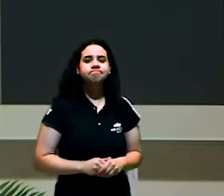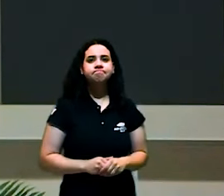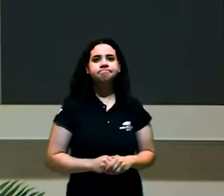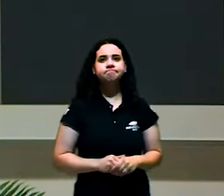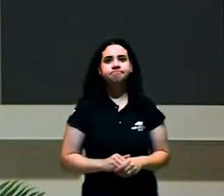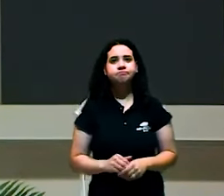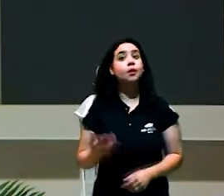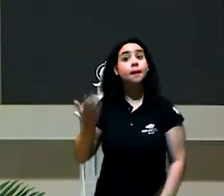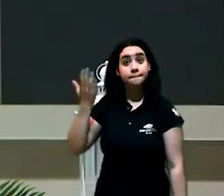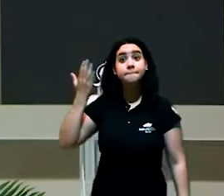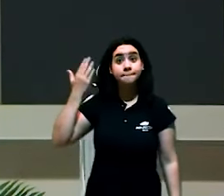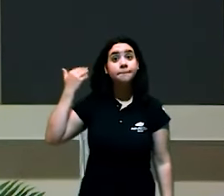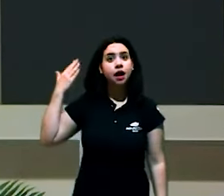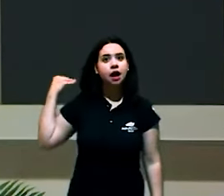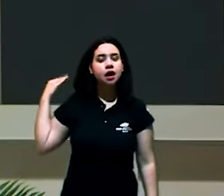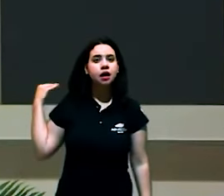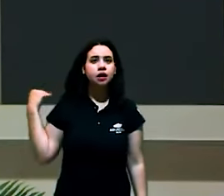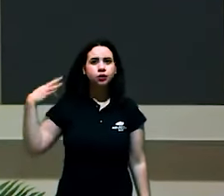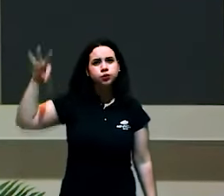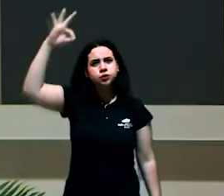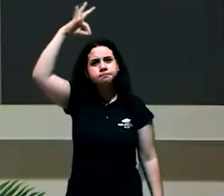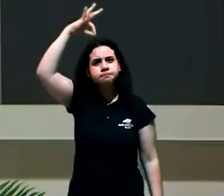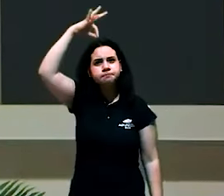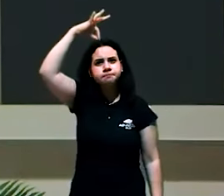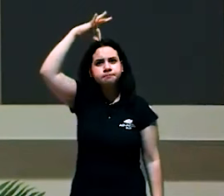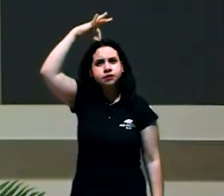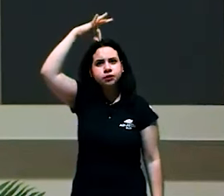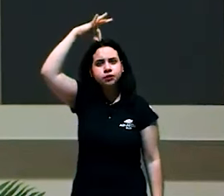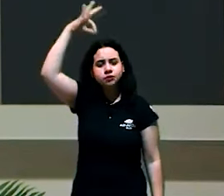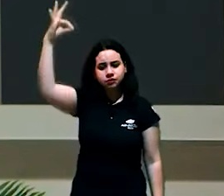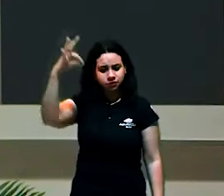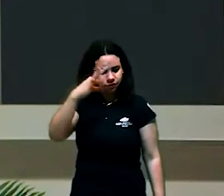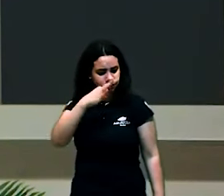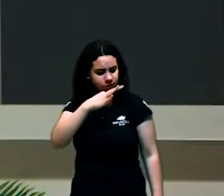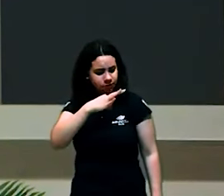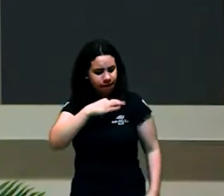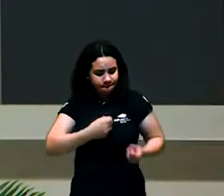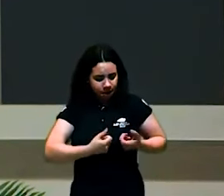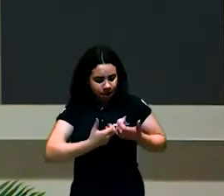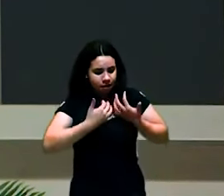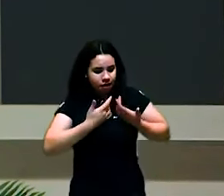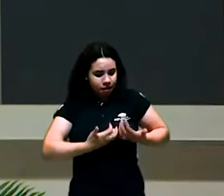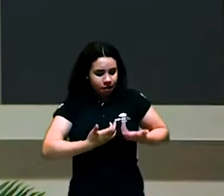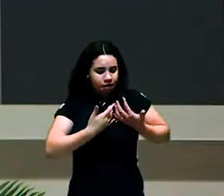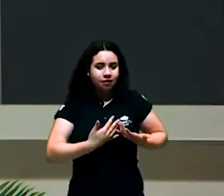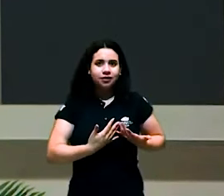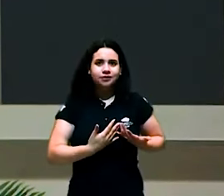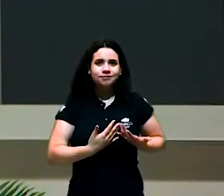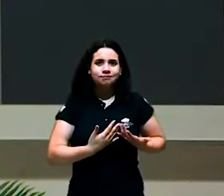minha casa, foi a minha mãe, uma mulher sofrida, um marido